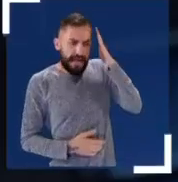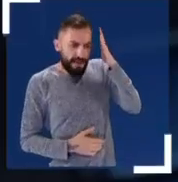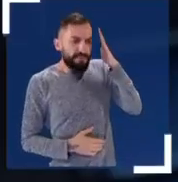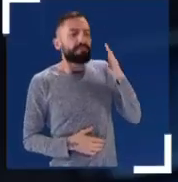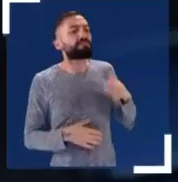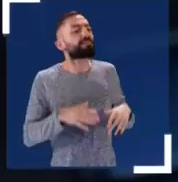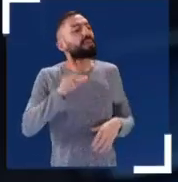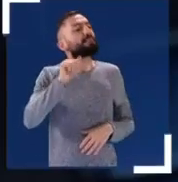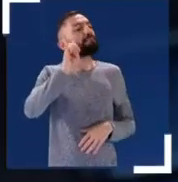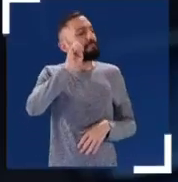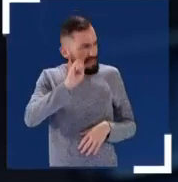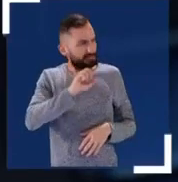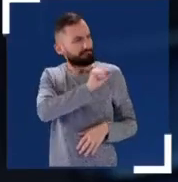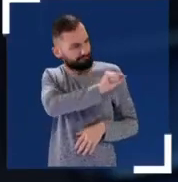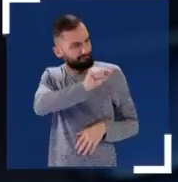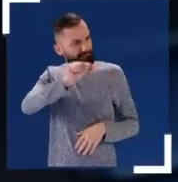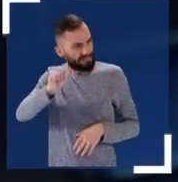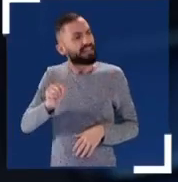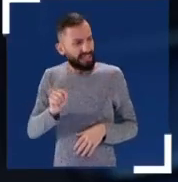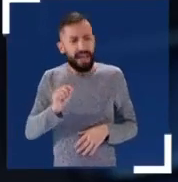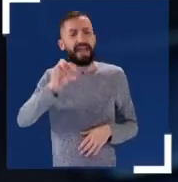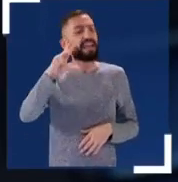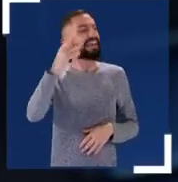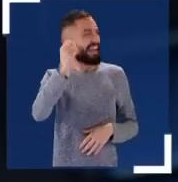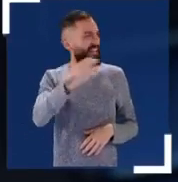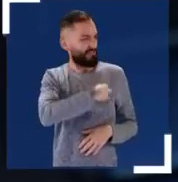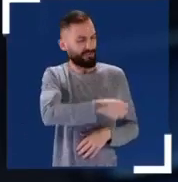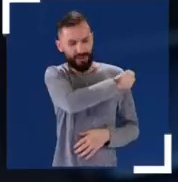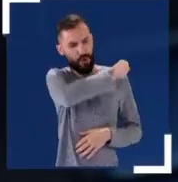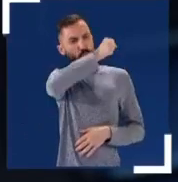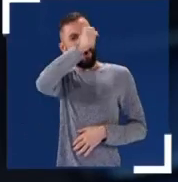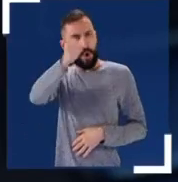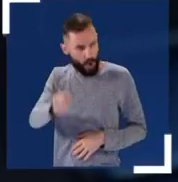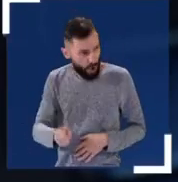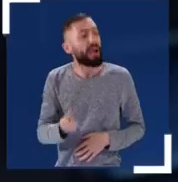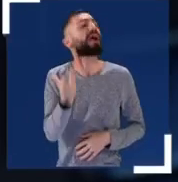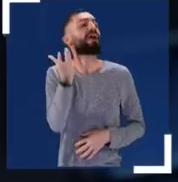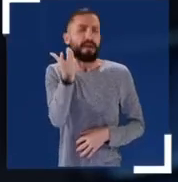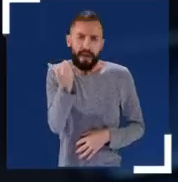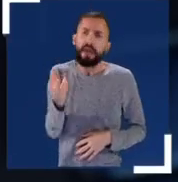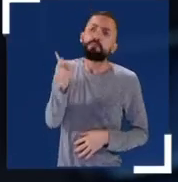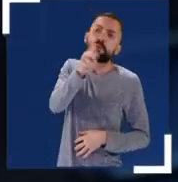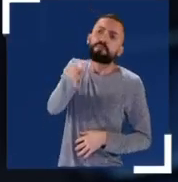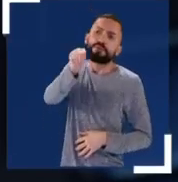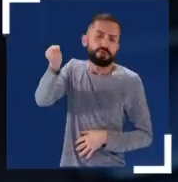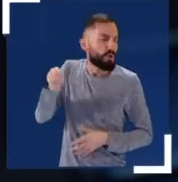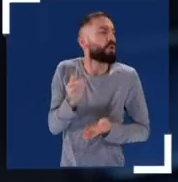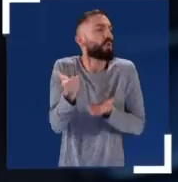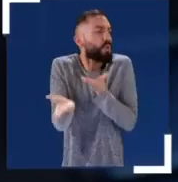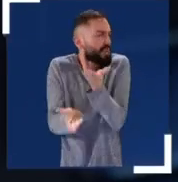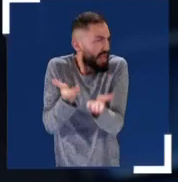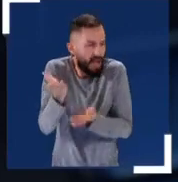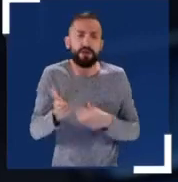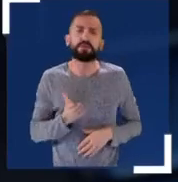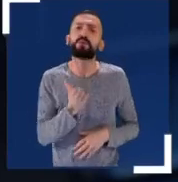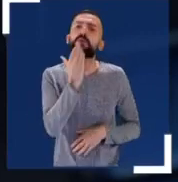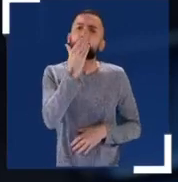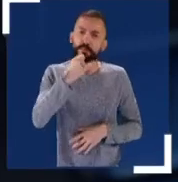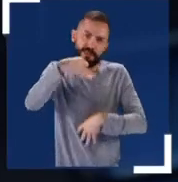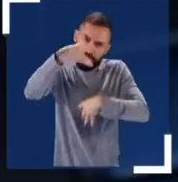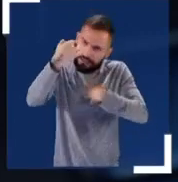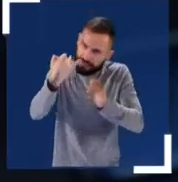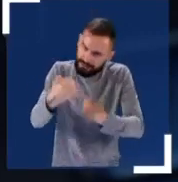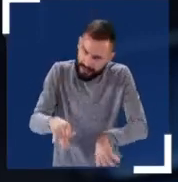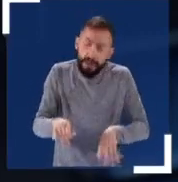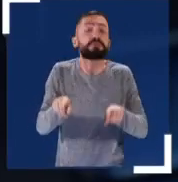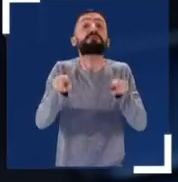crianças na creche, elas querem é que tenha um bom cuidado, que ela possa ter uma refeição adequada, que